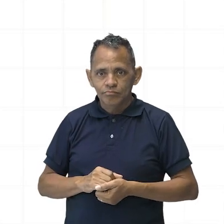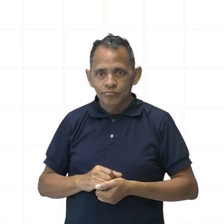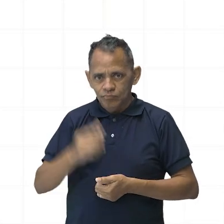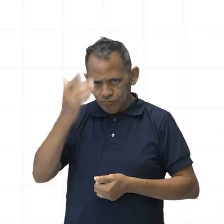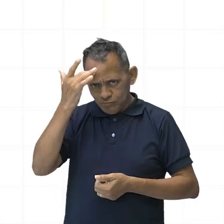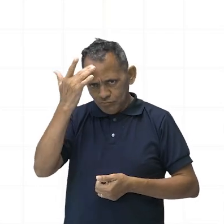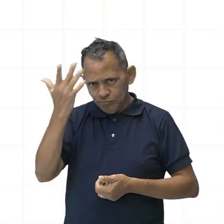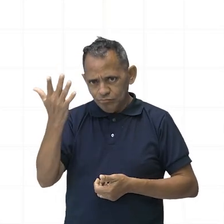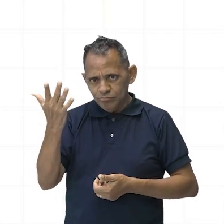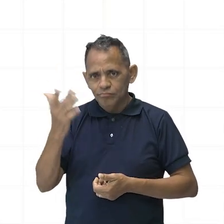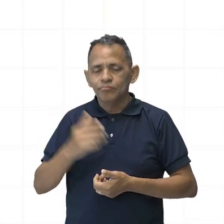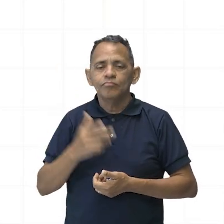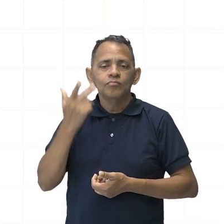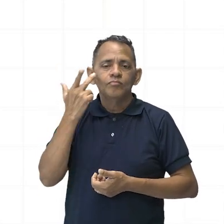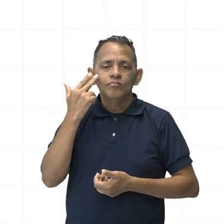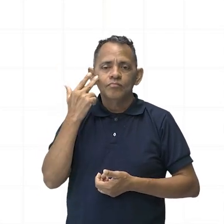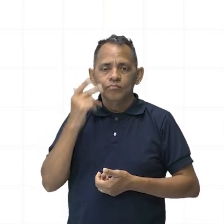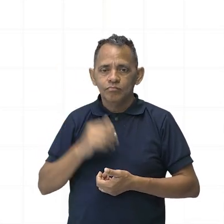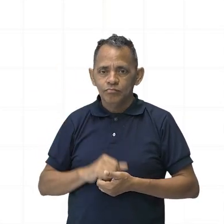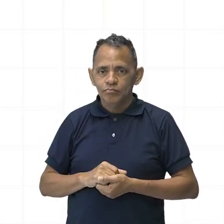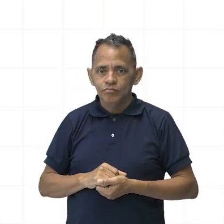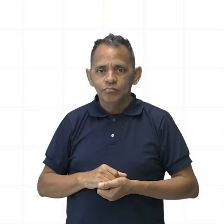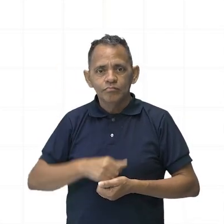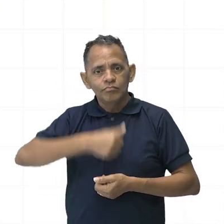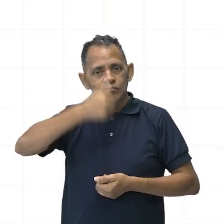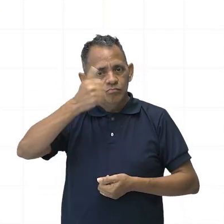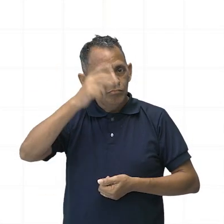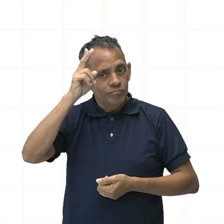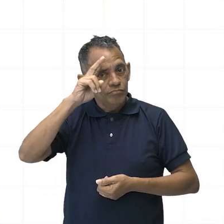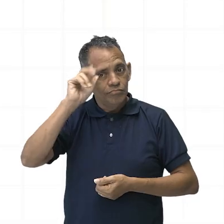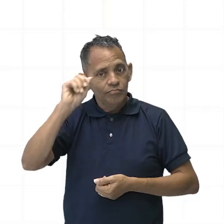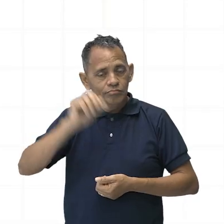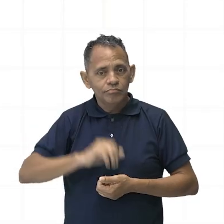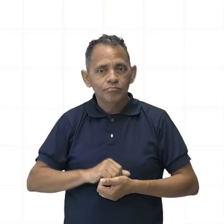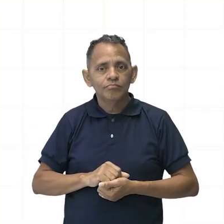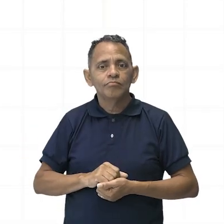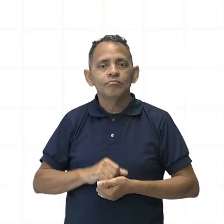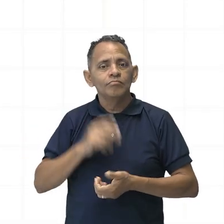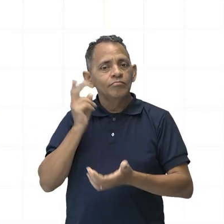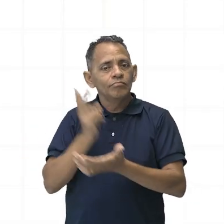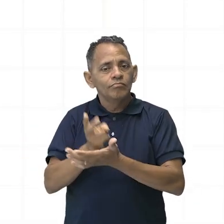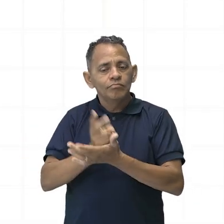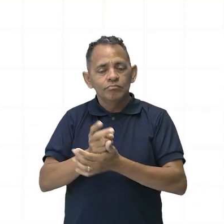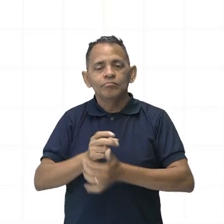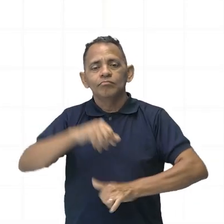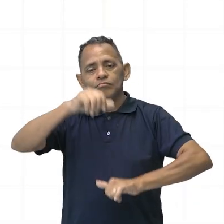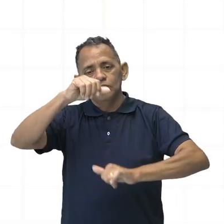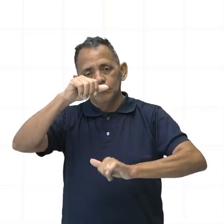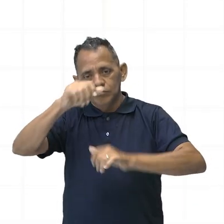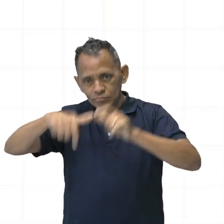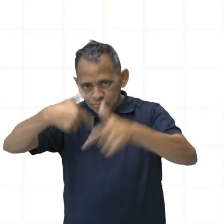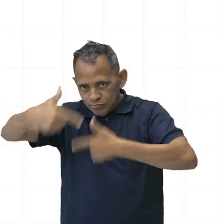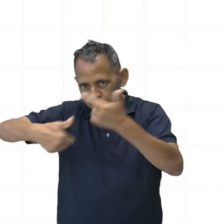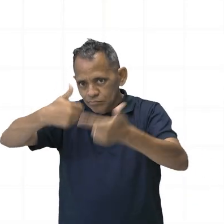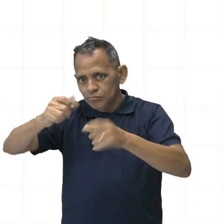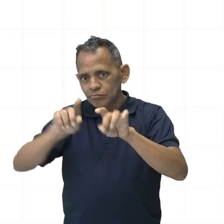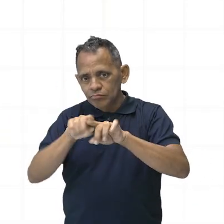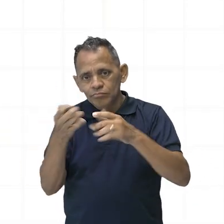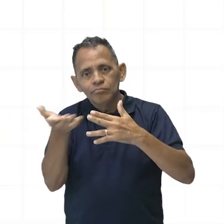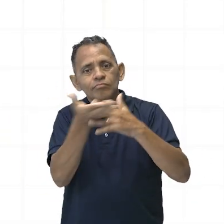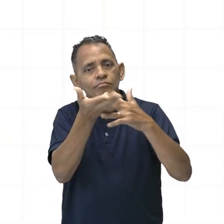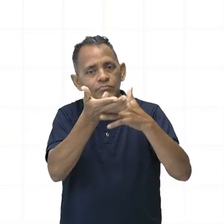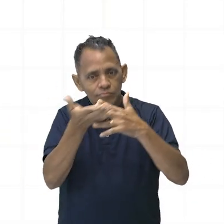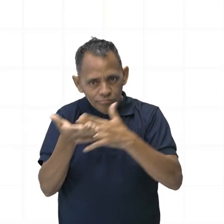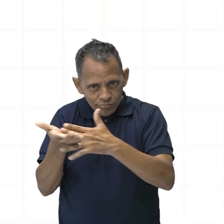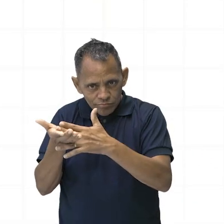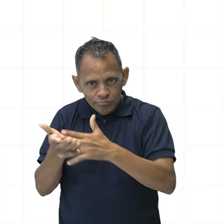bem tranquilo fazer o histograma. A primeira coisa que eu tenho que lembrar é que eu vou sempre estar trabalhando com intervalos,